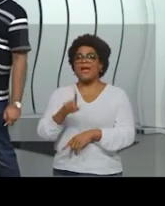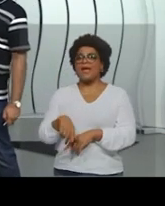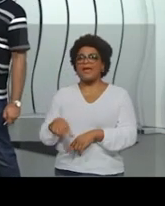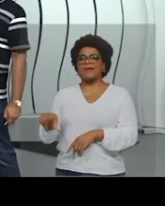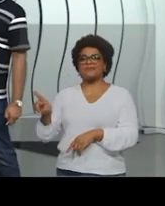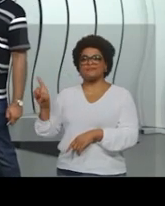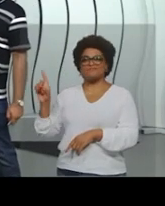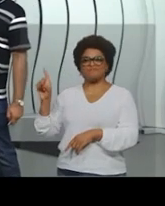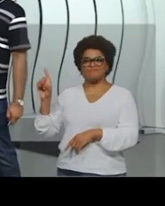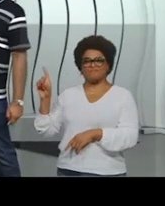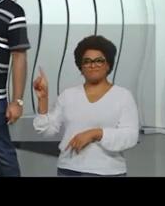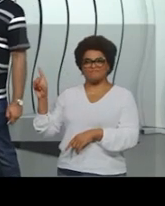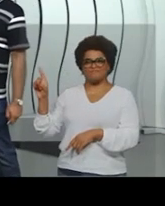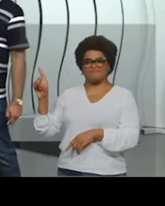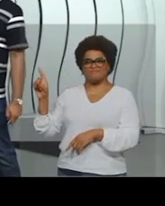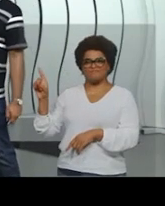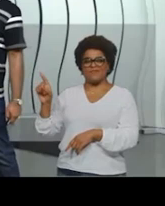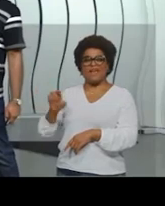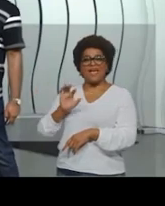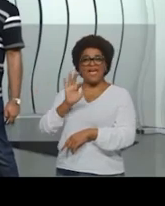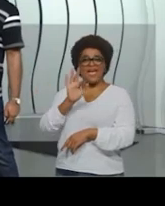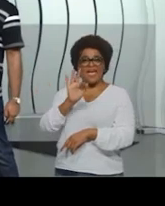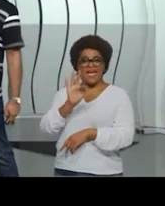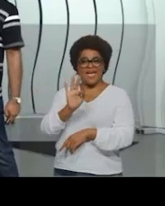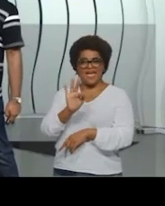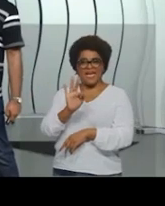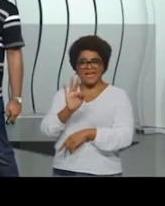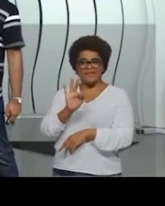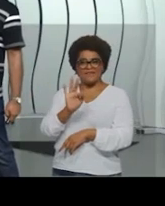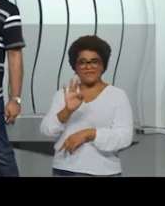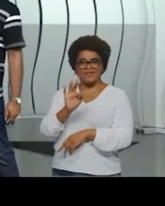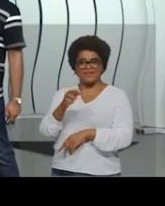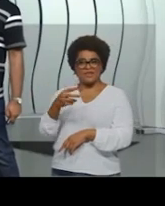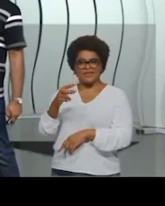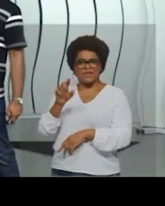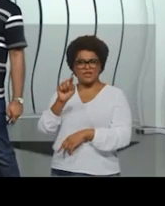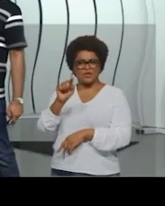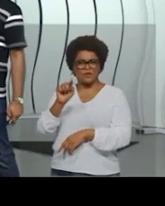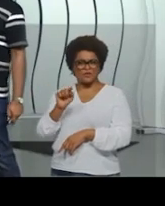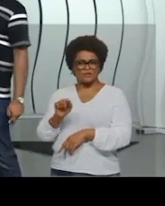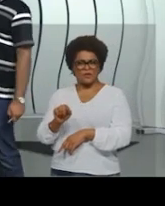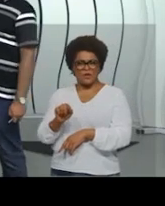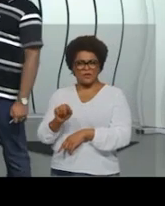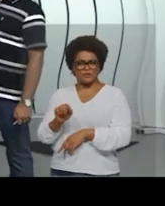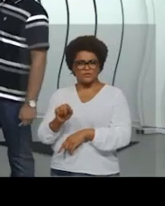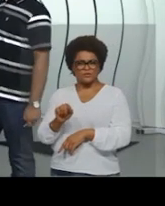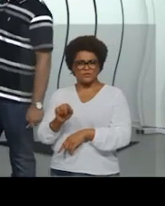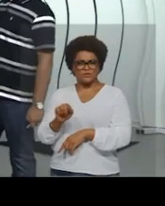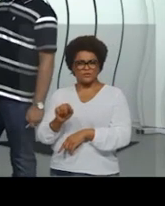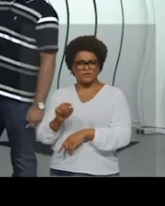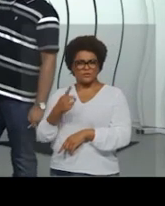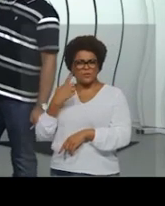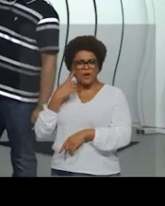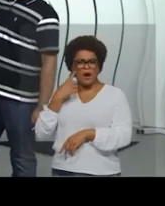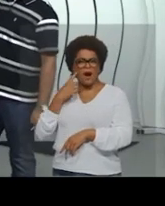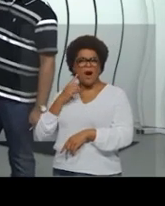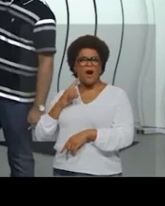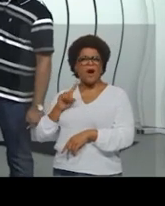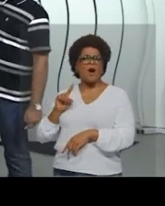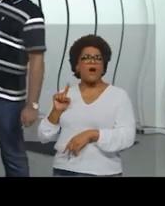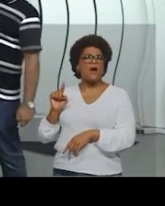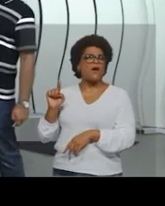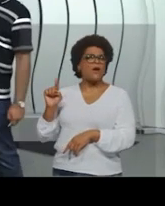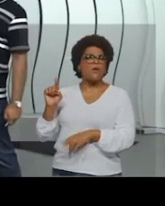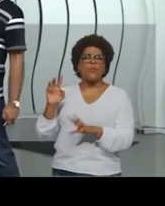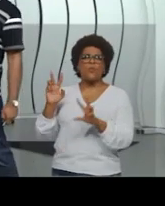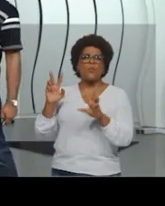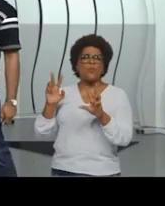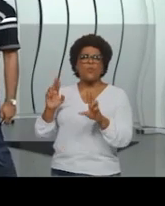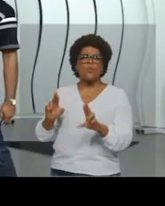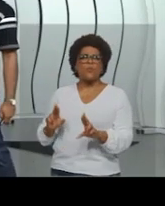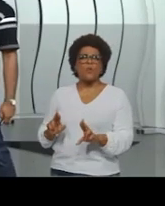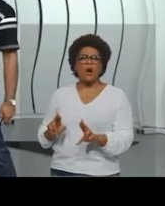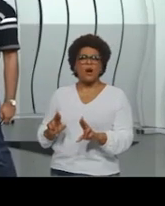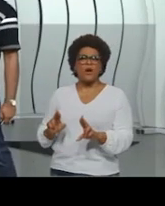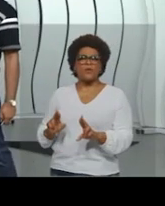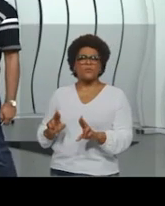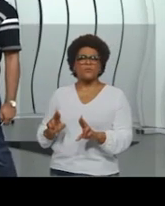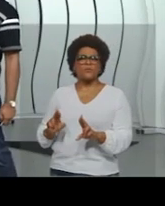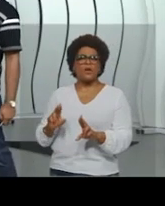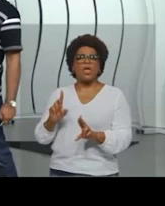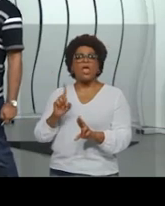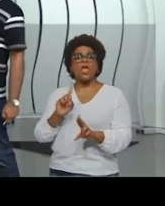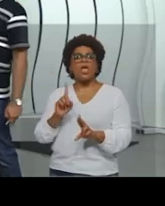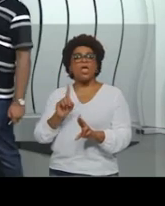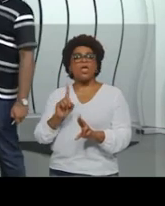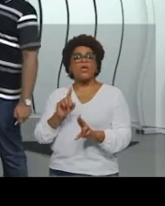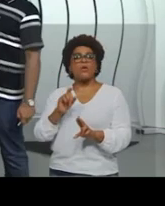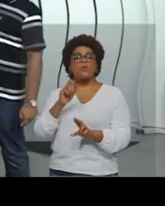ó, F, dois pontos, domínio, seta contra domínio. E aí, em vez de escrever assim, ó, F de x